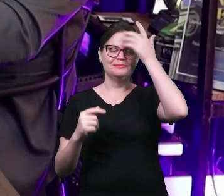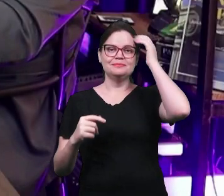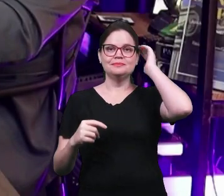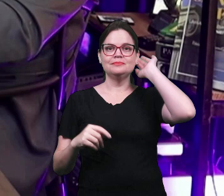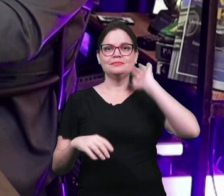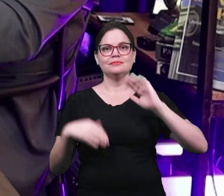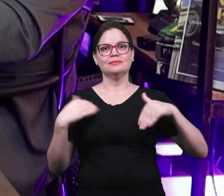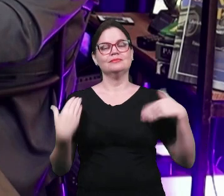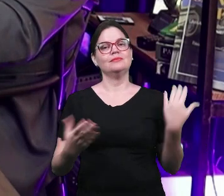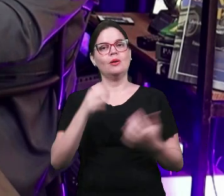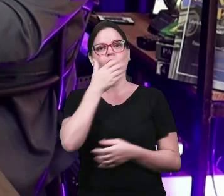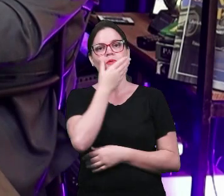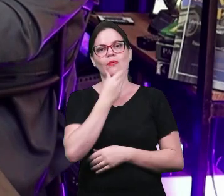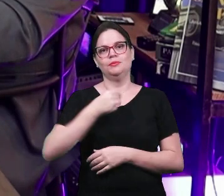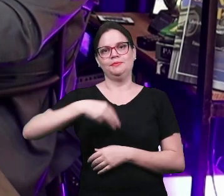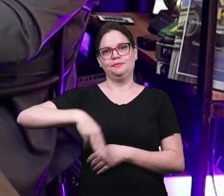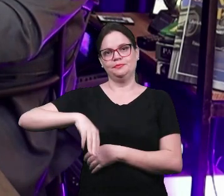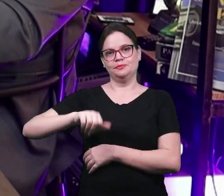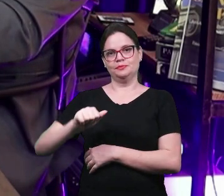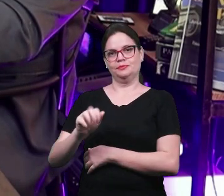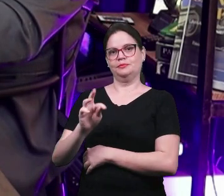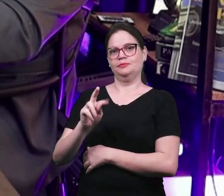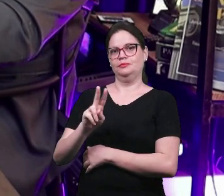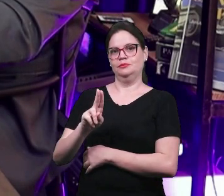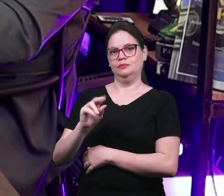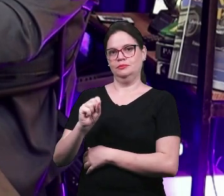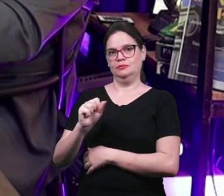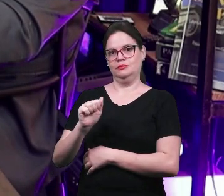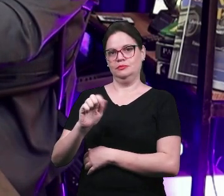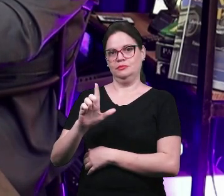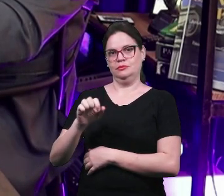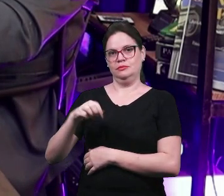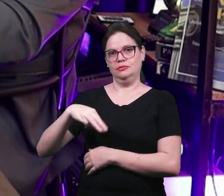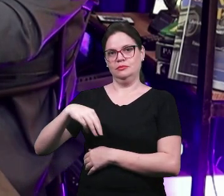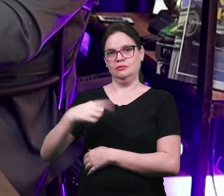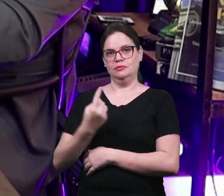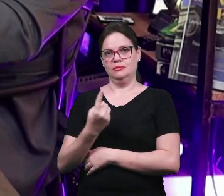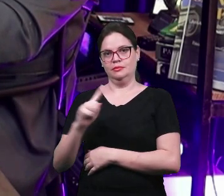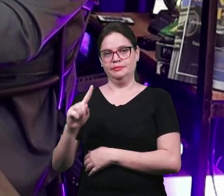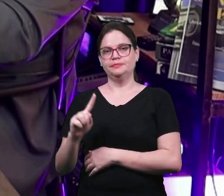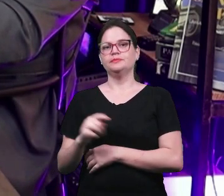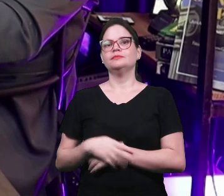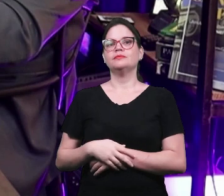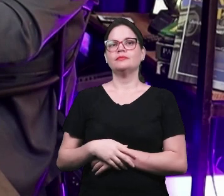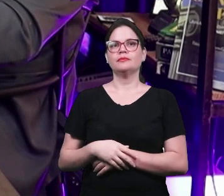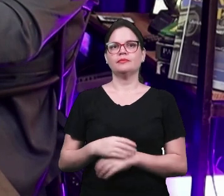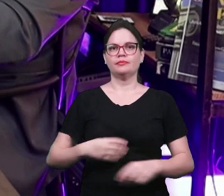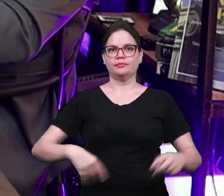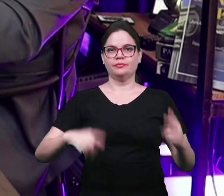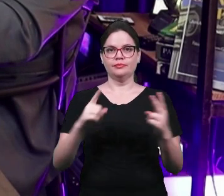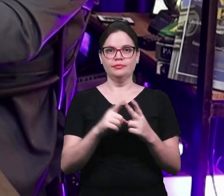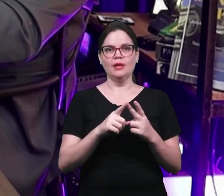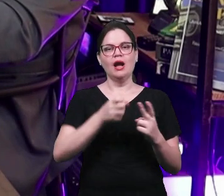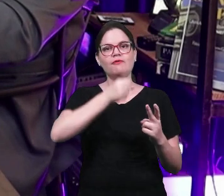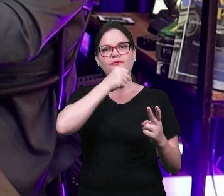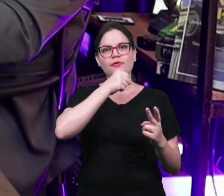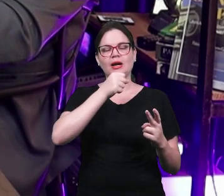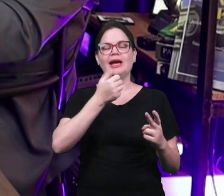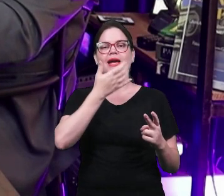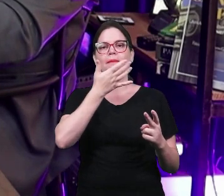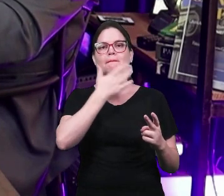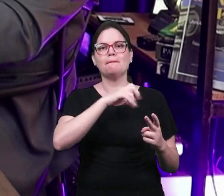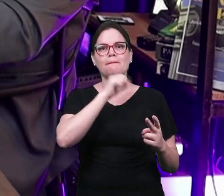Matusalém, ele foi filho de Enoque, né? E pai de Lameque.